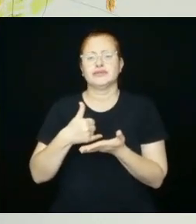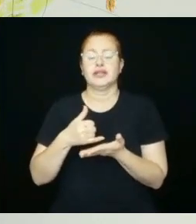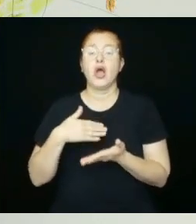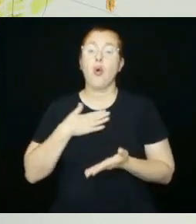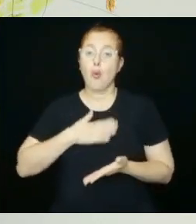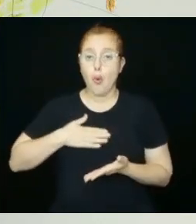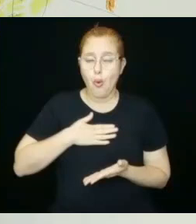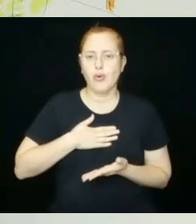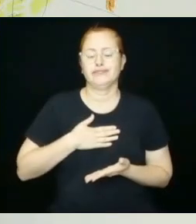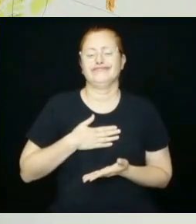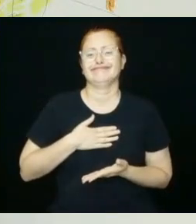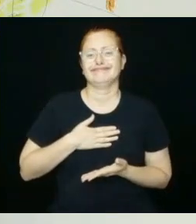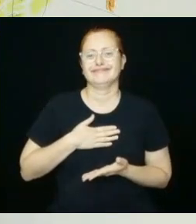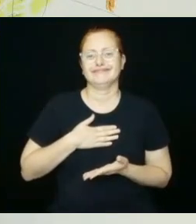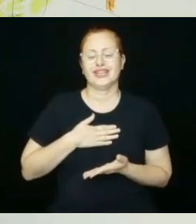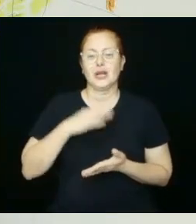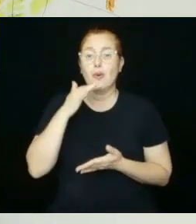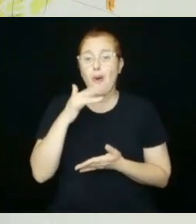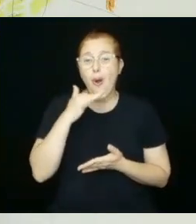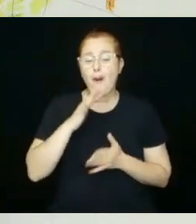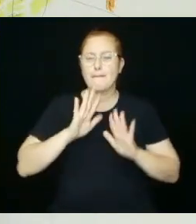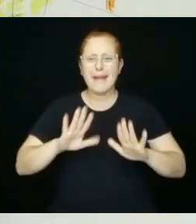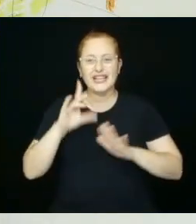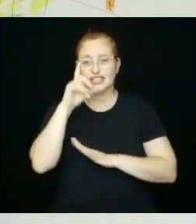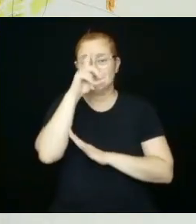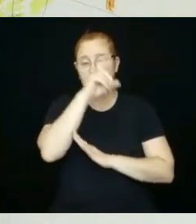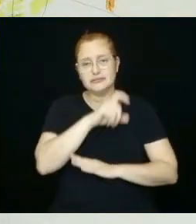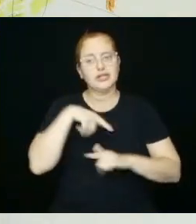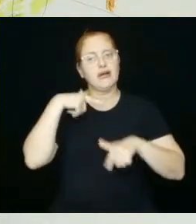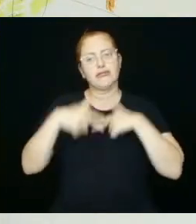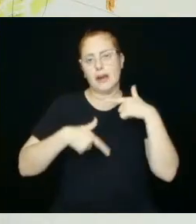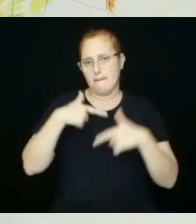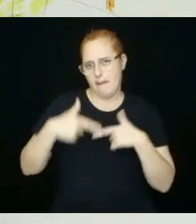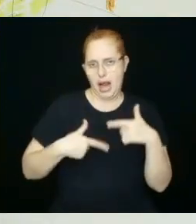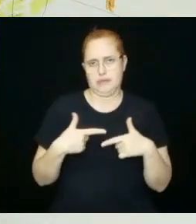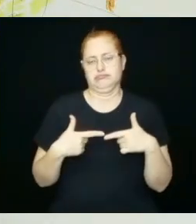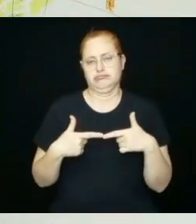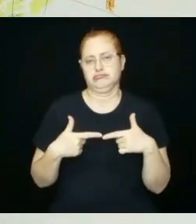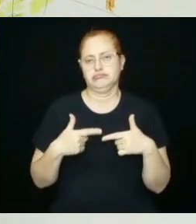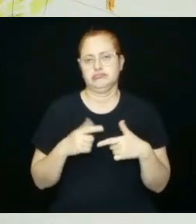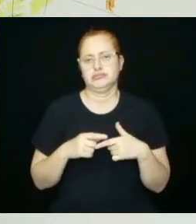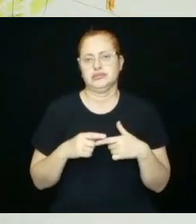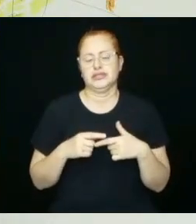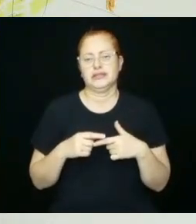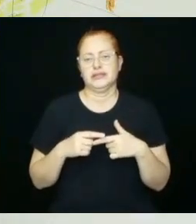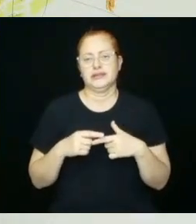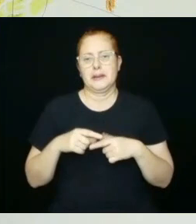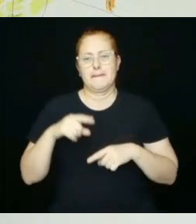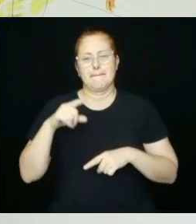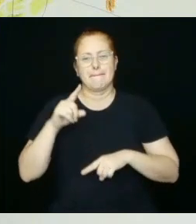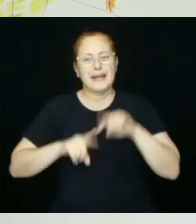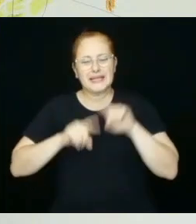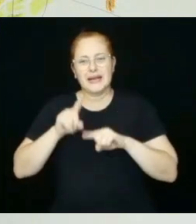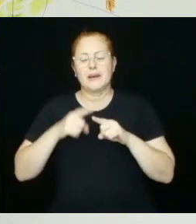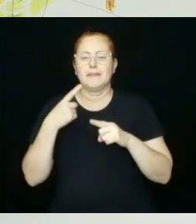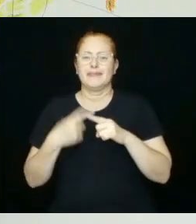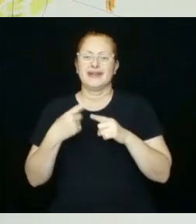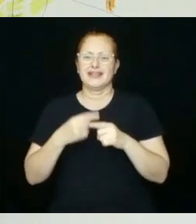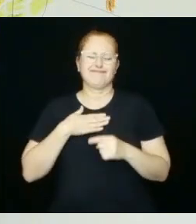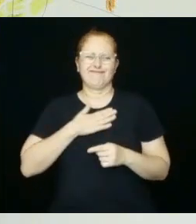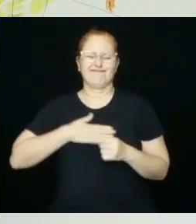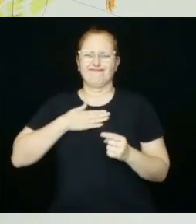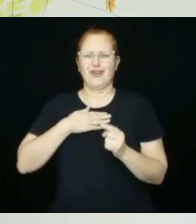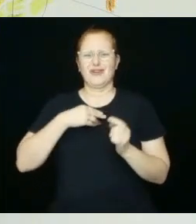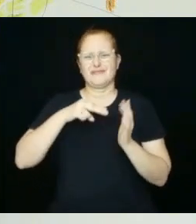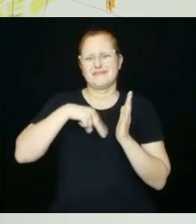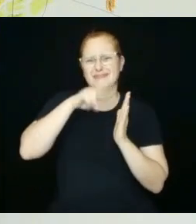eu gosto da cor, mas dificilmente eu trabalho me sinto à vontade para trabalhar com tinta, assim,